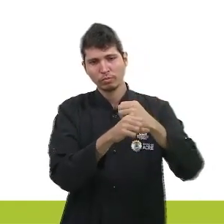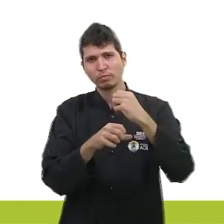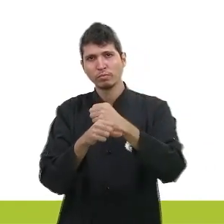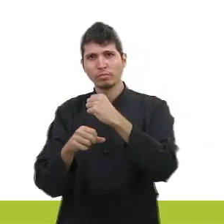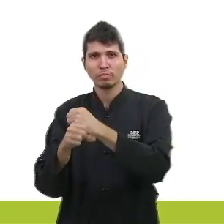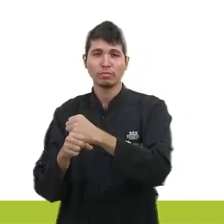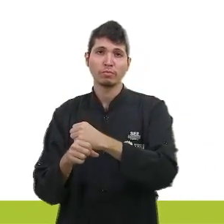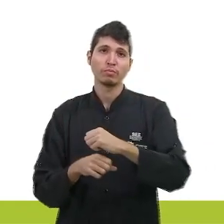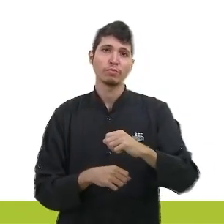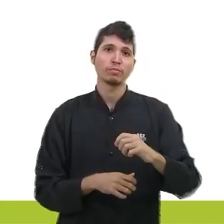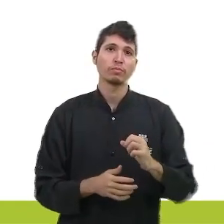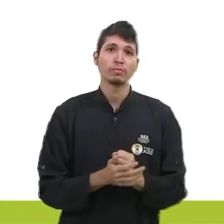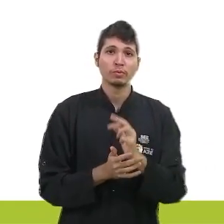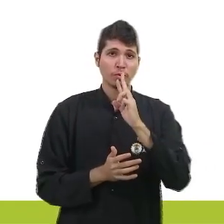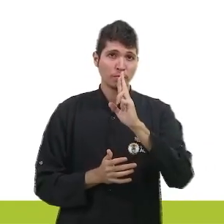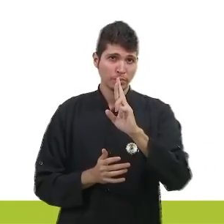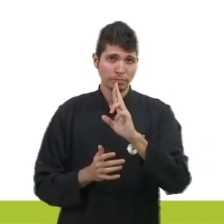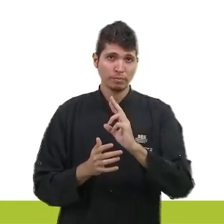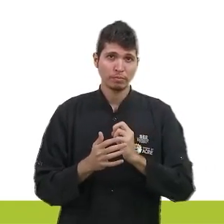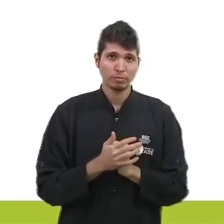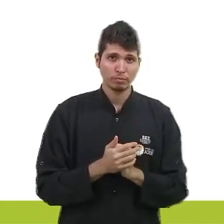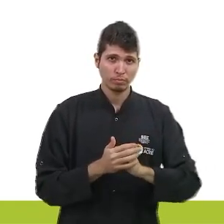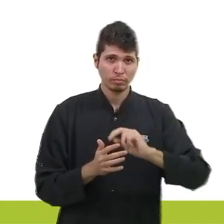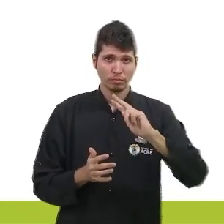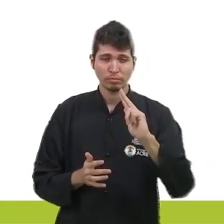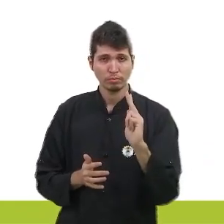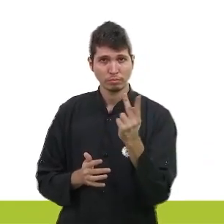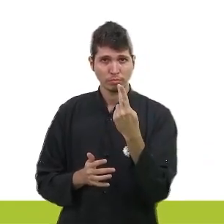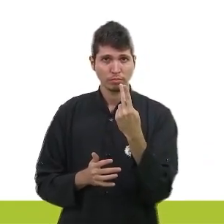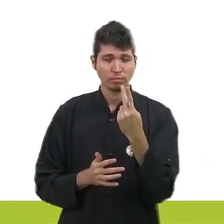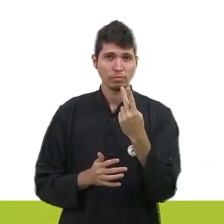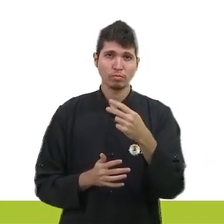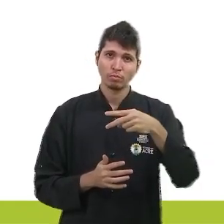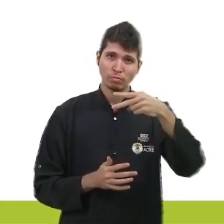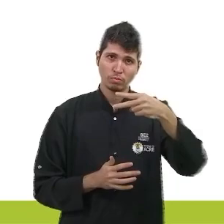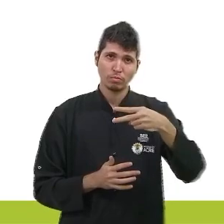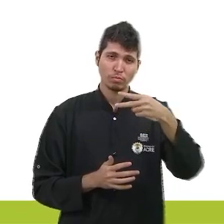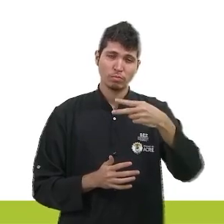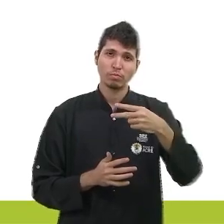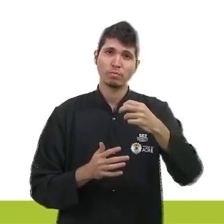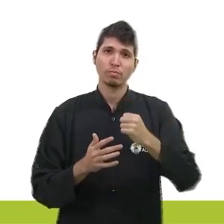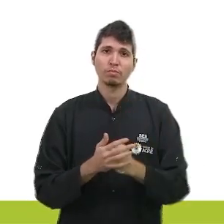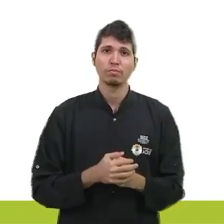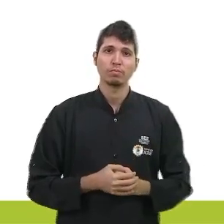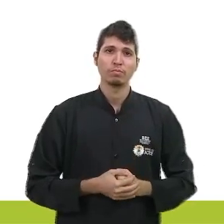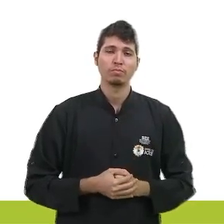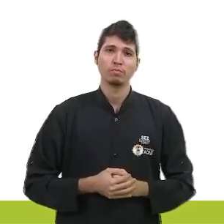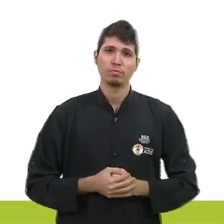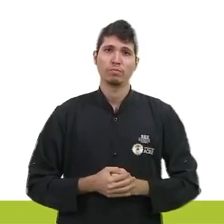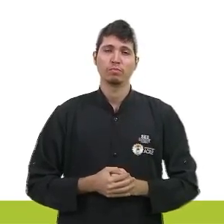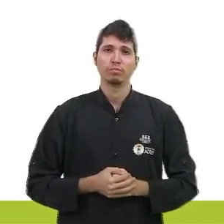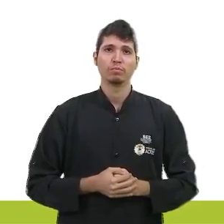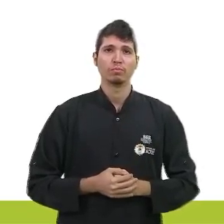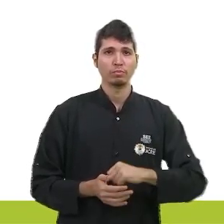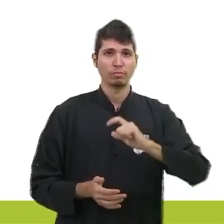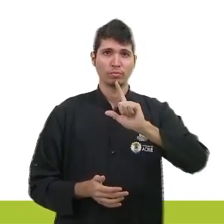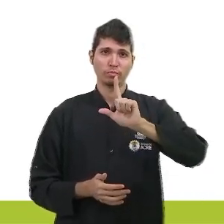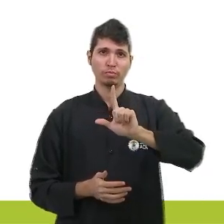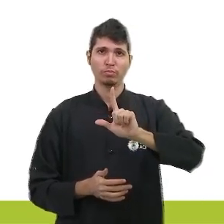vai obter H igual a